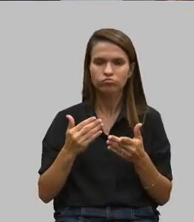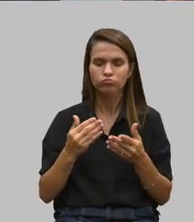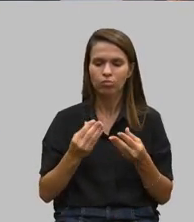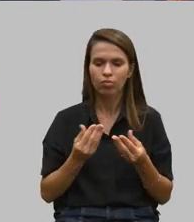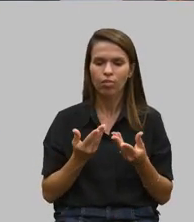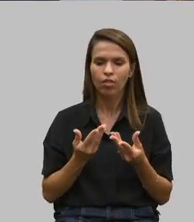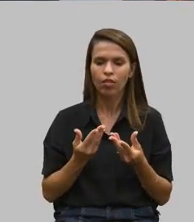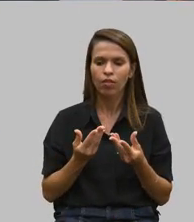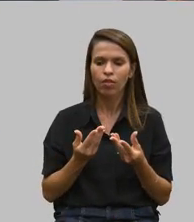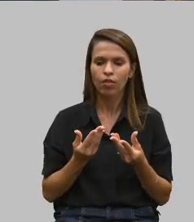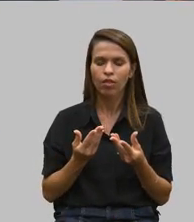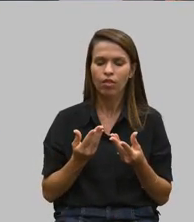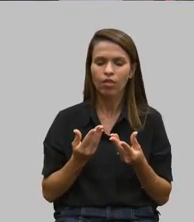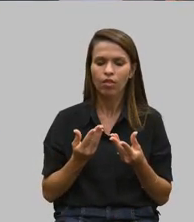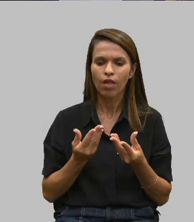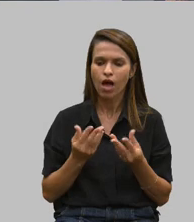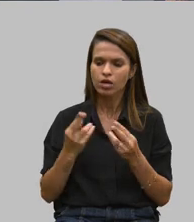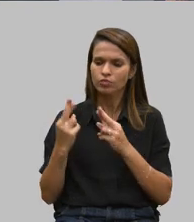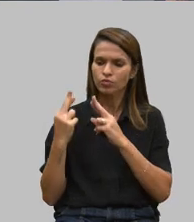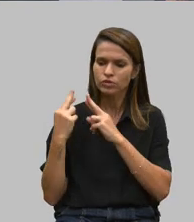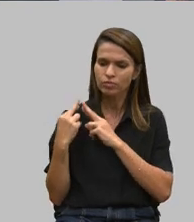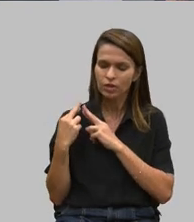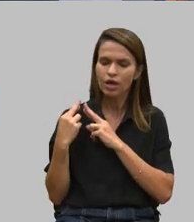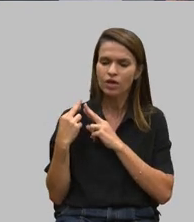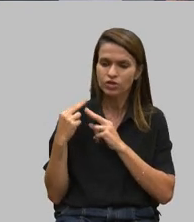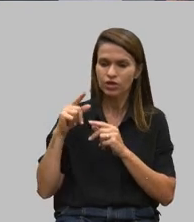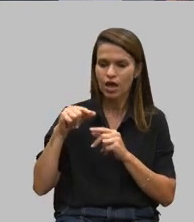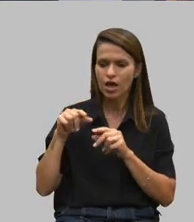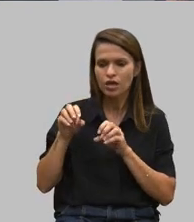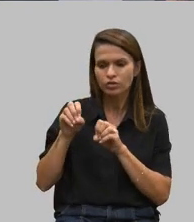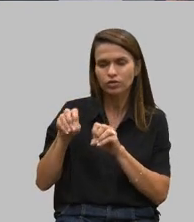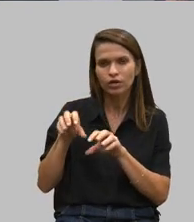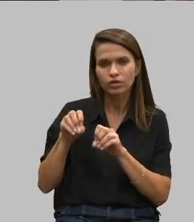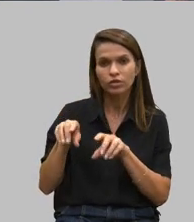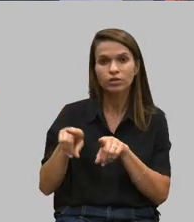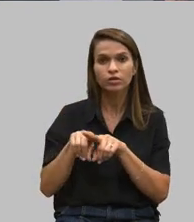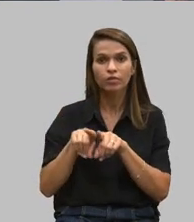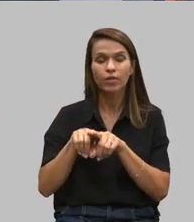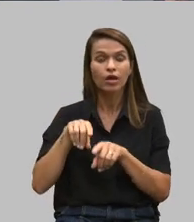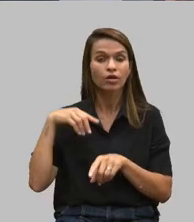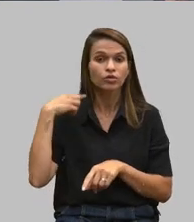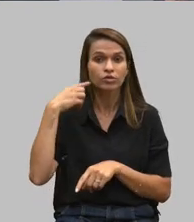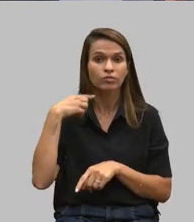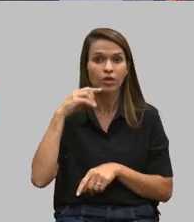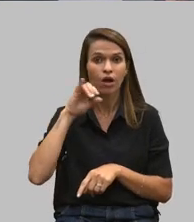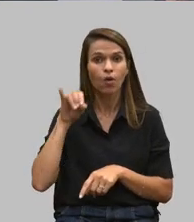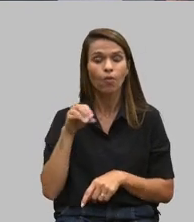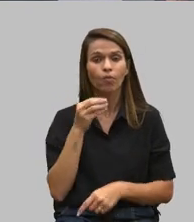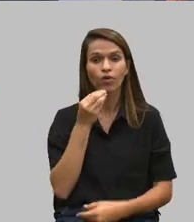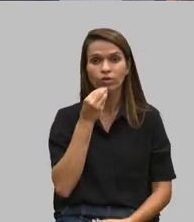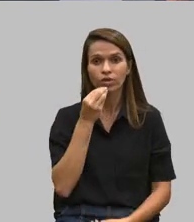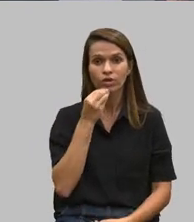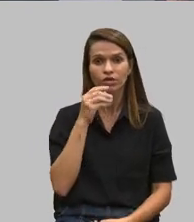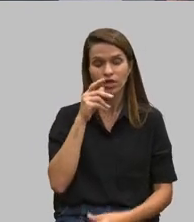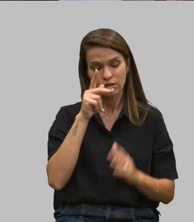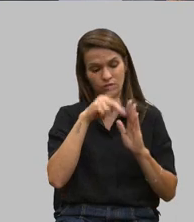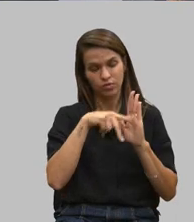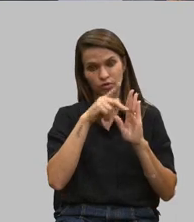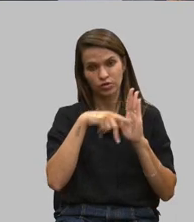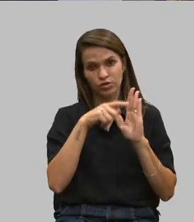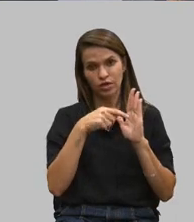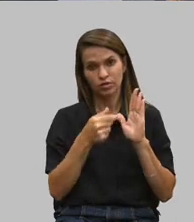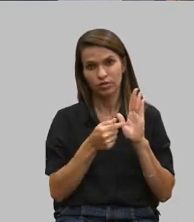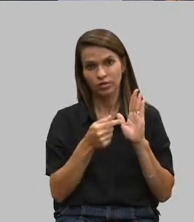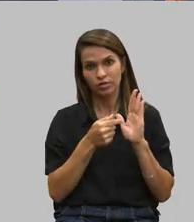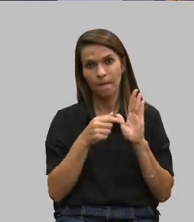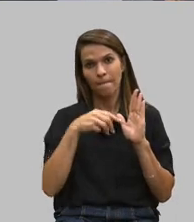educadores que estão aqui e também passar aos deputados a oportunidade que é esse projeto é